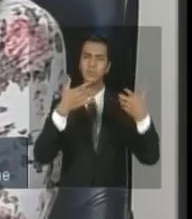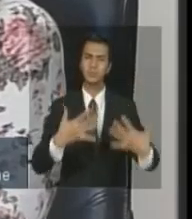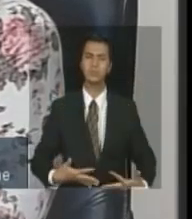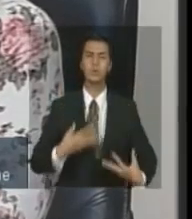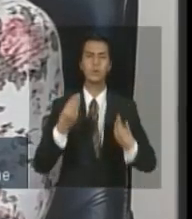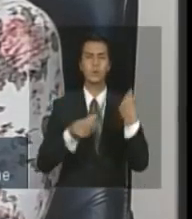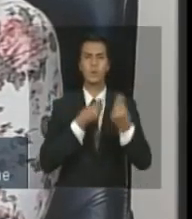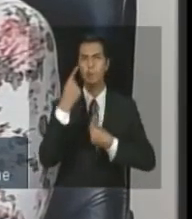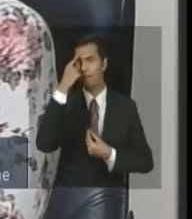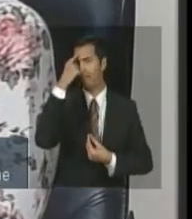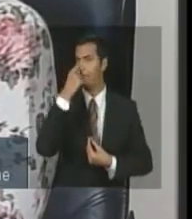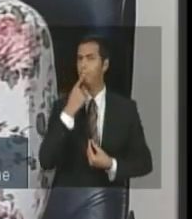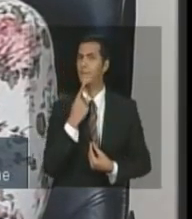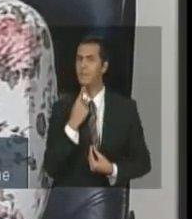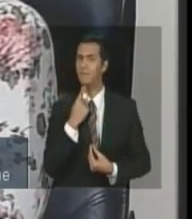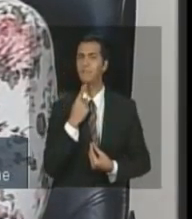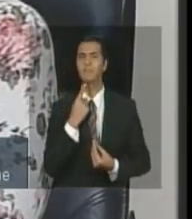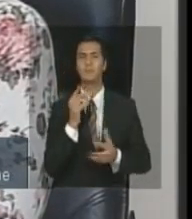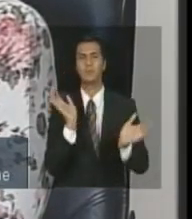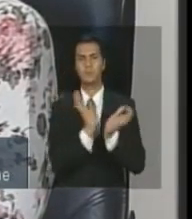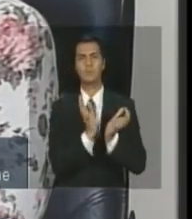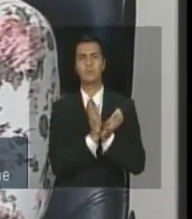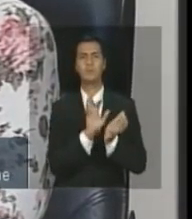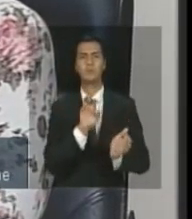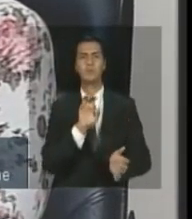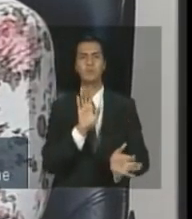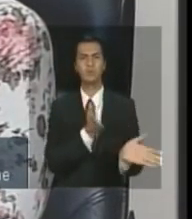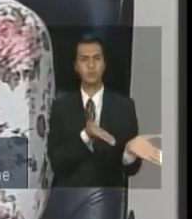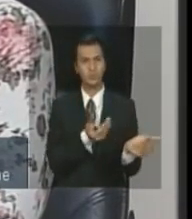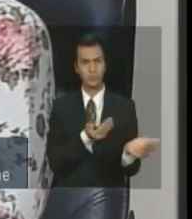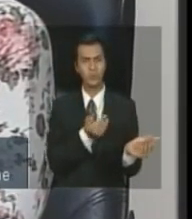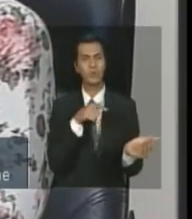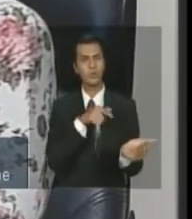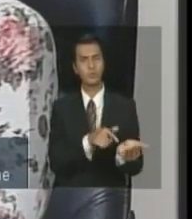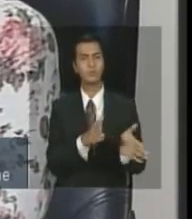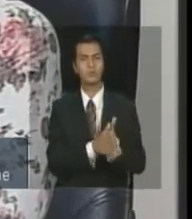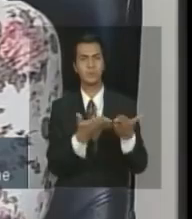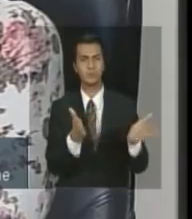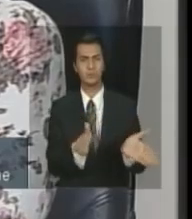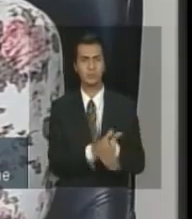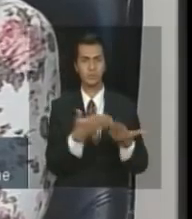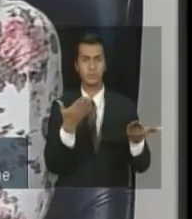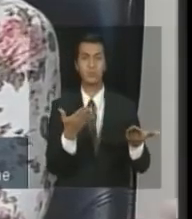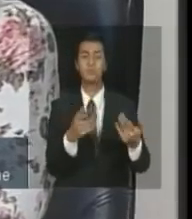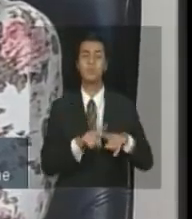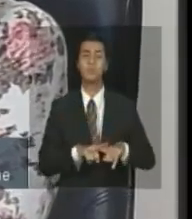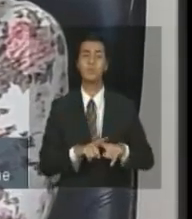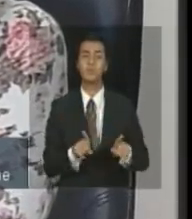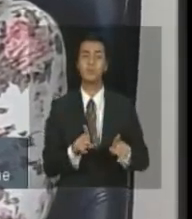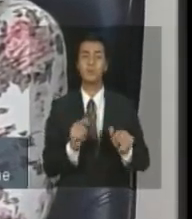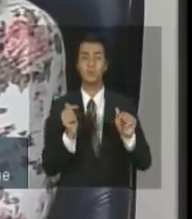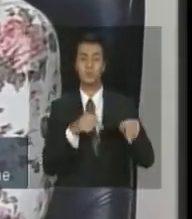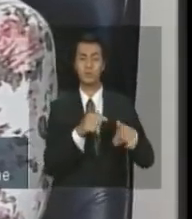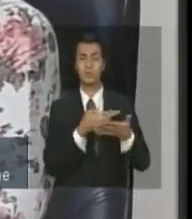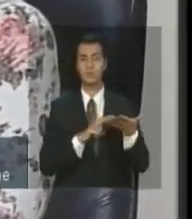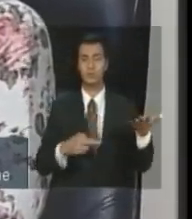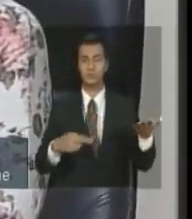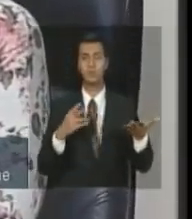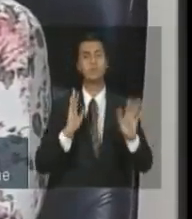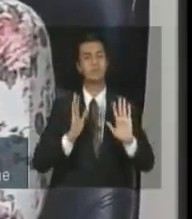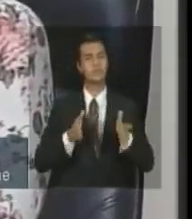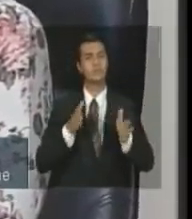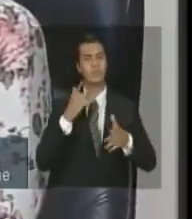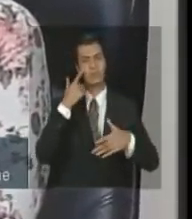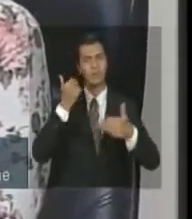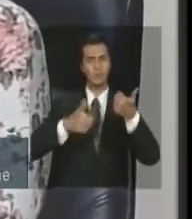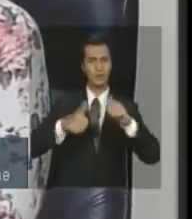jovens em situação de pobreza, ele fez um recorte avaliando esse crescimento, ou no nosso caso, a